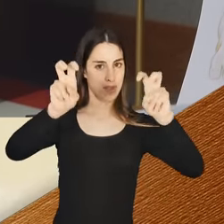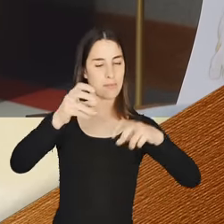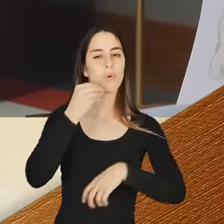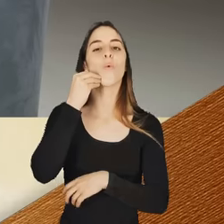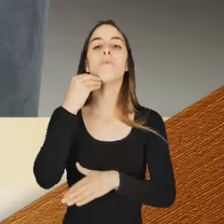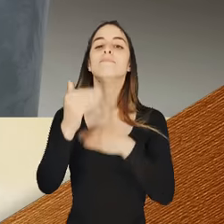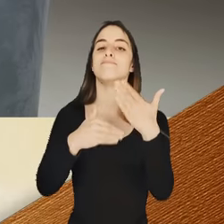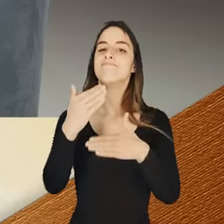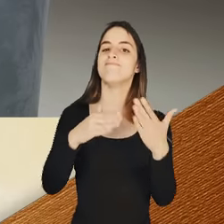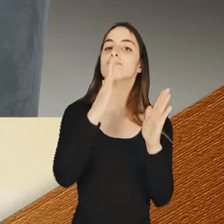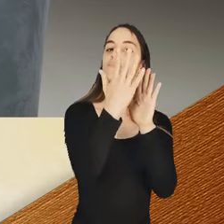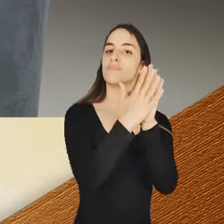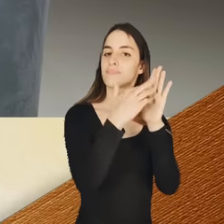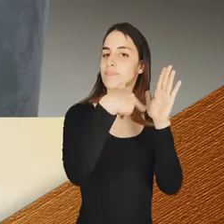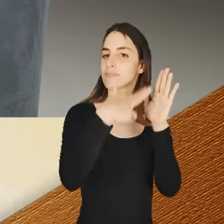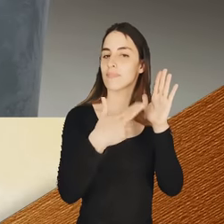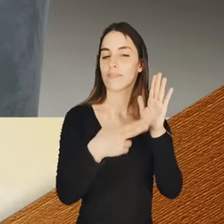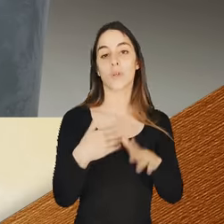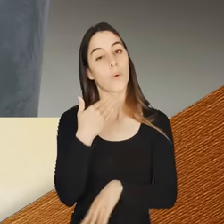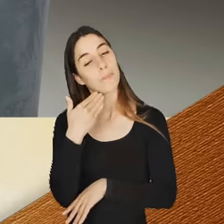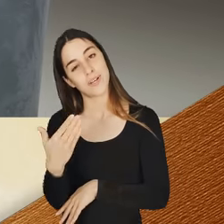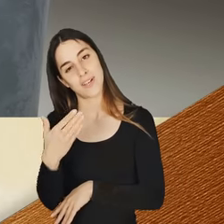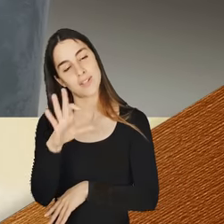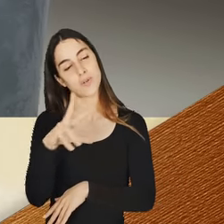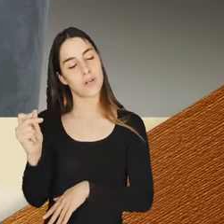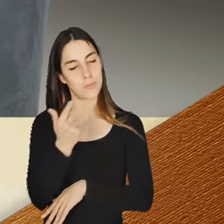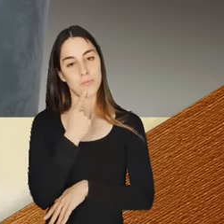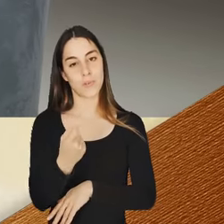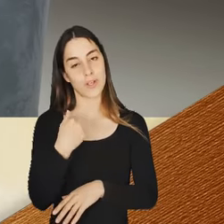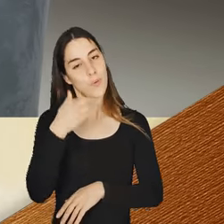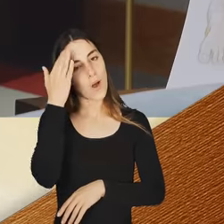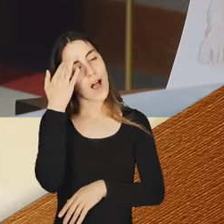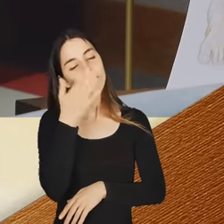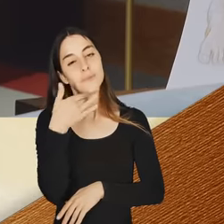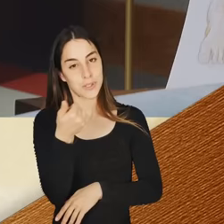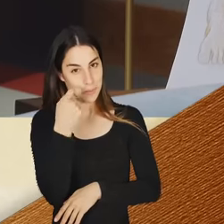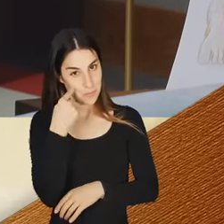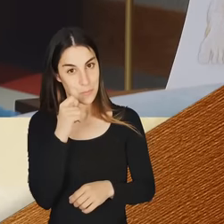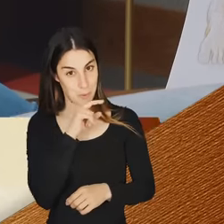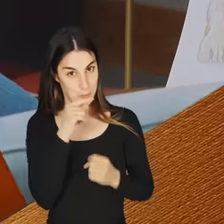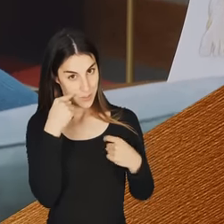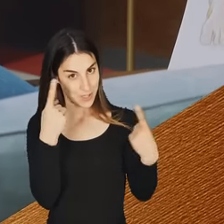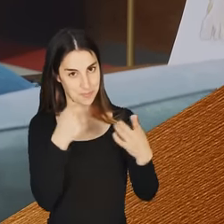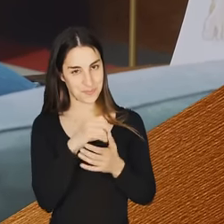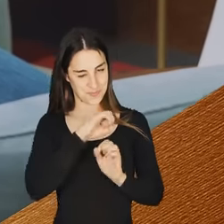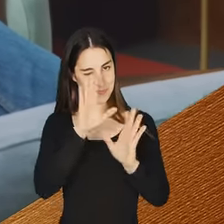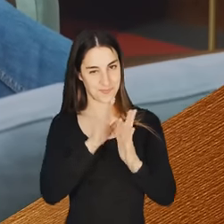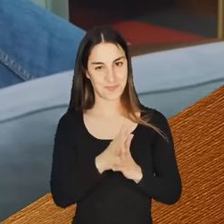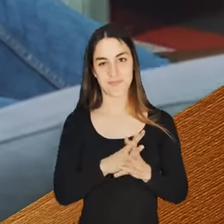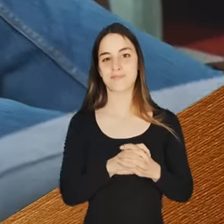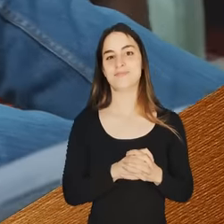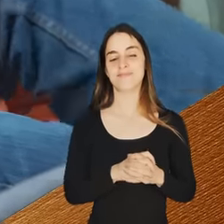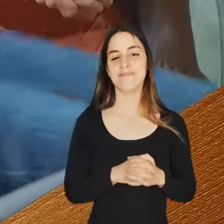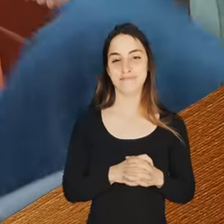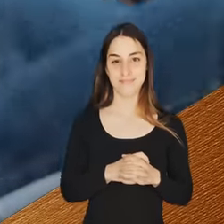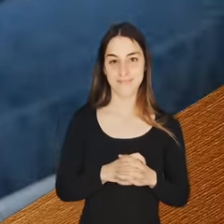postal, Joana, Armindo? Obrigado por perguntares. Eu acho que está muito giro. Posso-te mostrar? Claro que sim. Claro. Vitor, agora? Claro, tiro